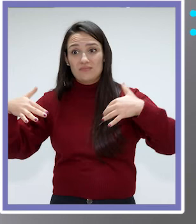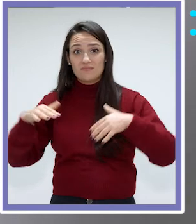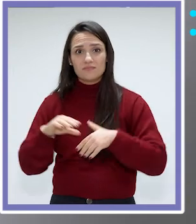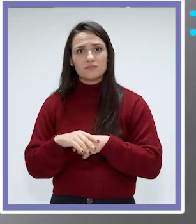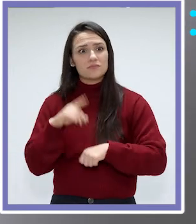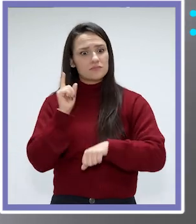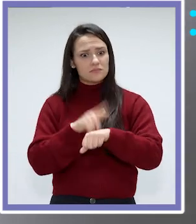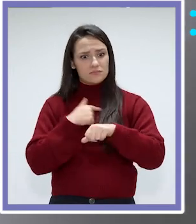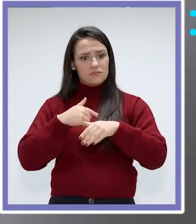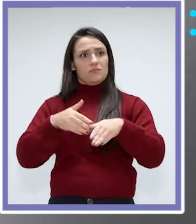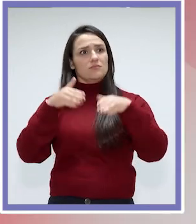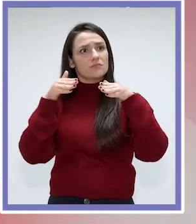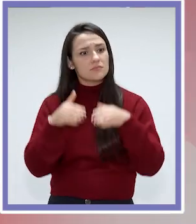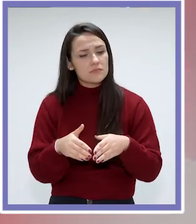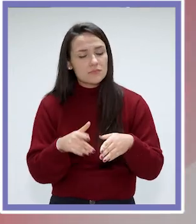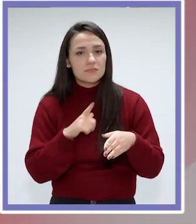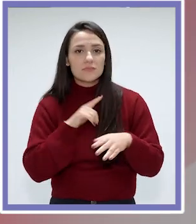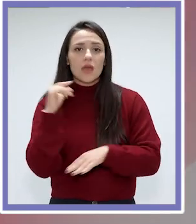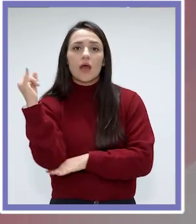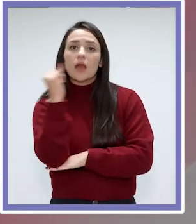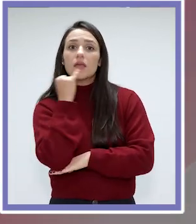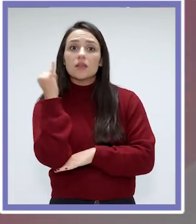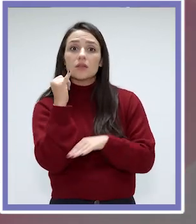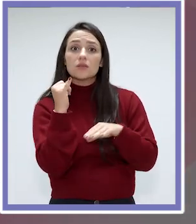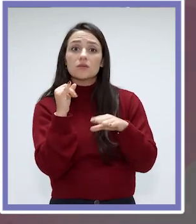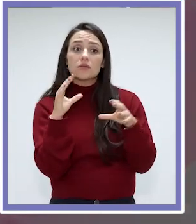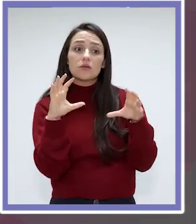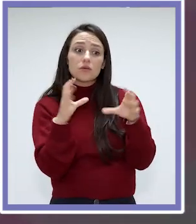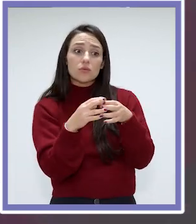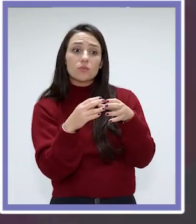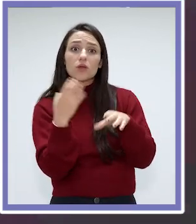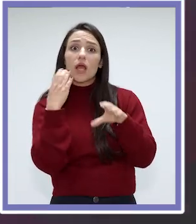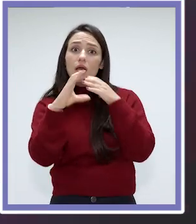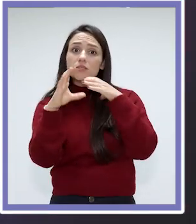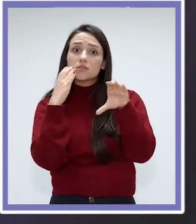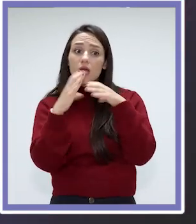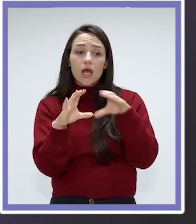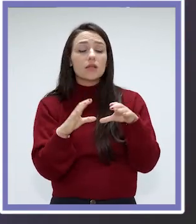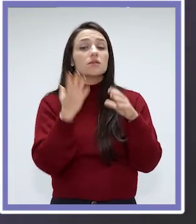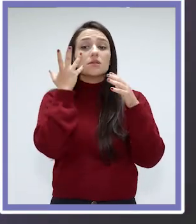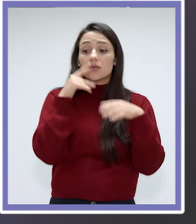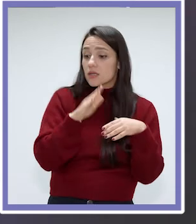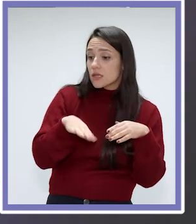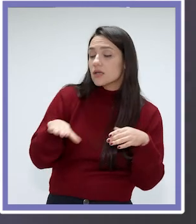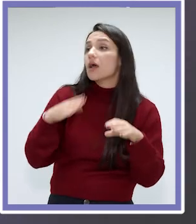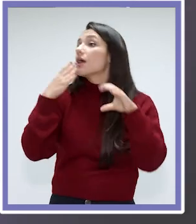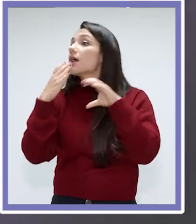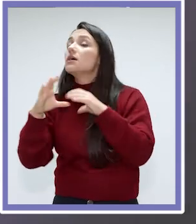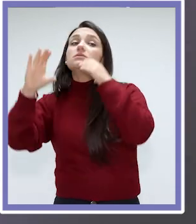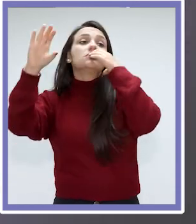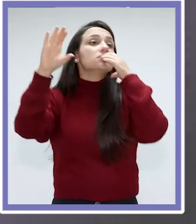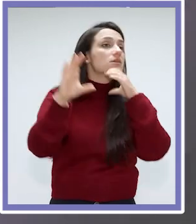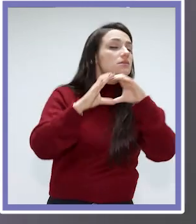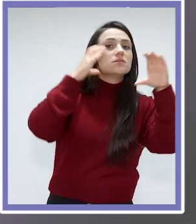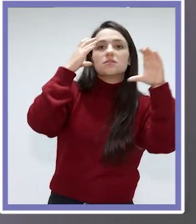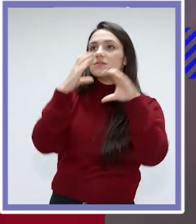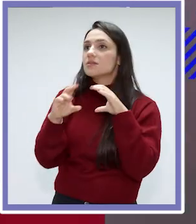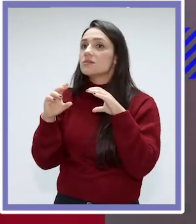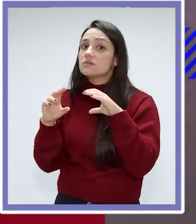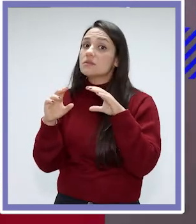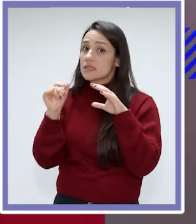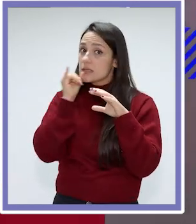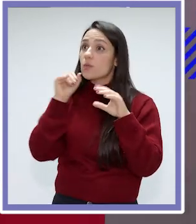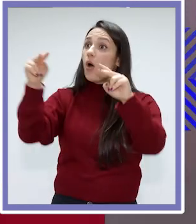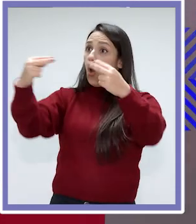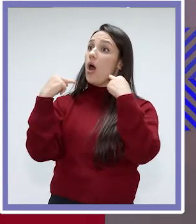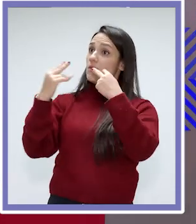cidade cantando o hino, sabe, as crianças lá, a população se comunicando, vendo naquele grupo uma possibilidade